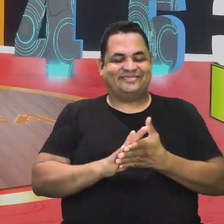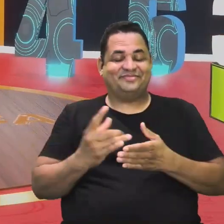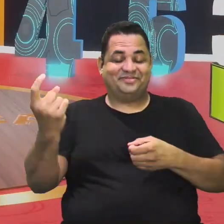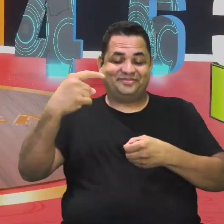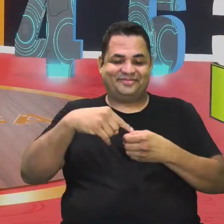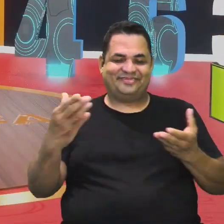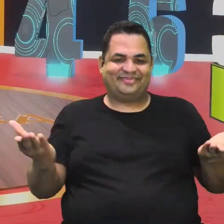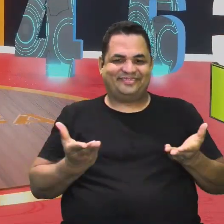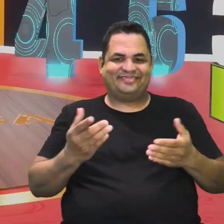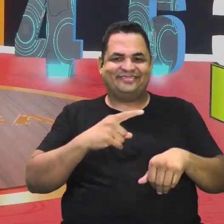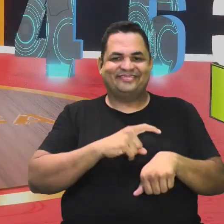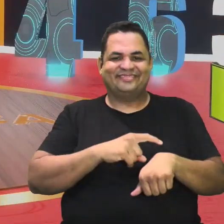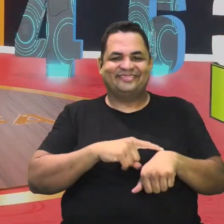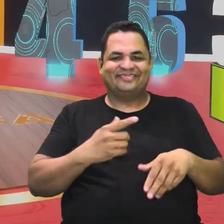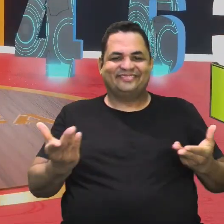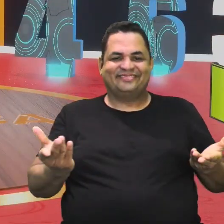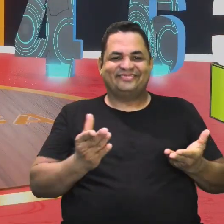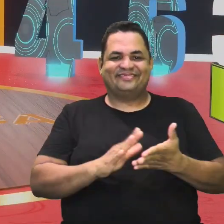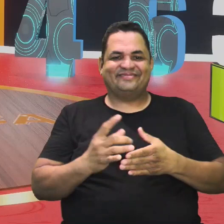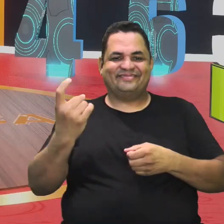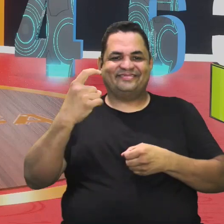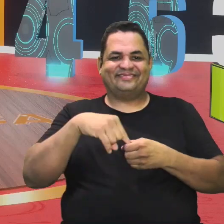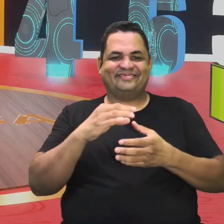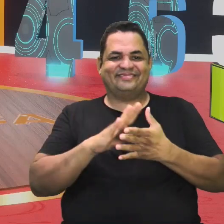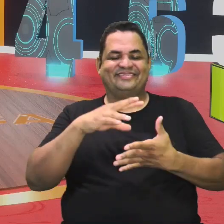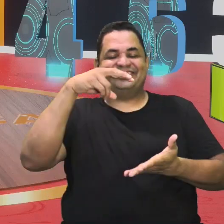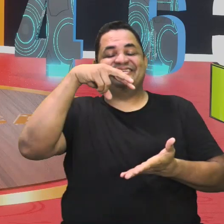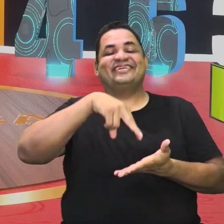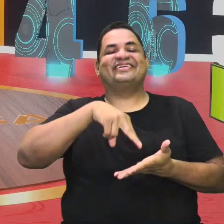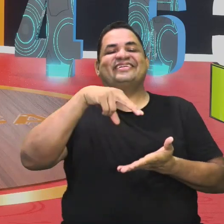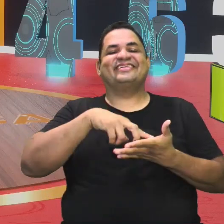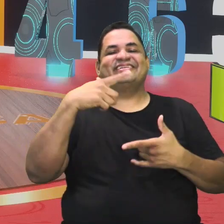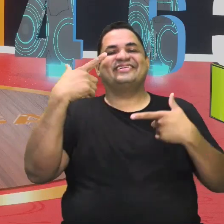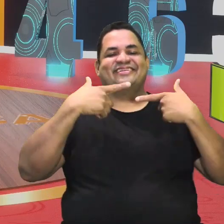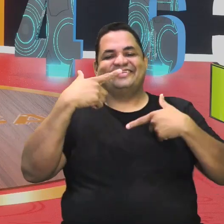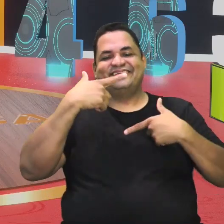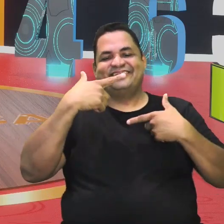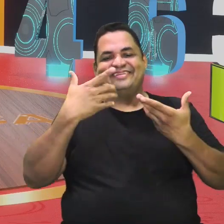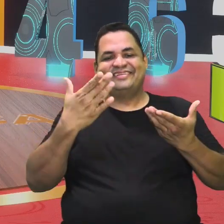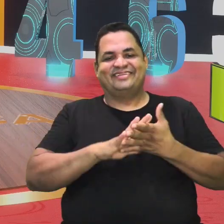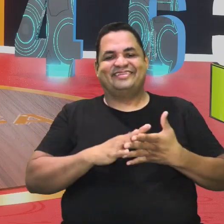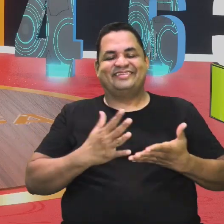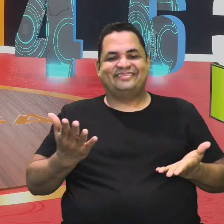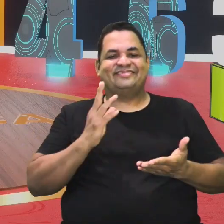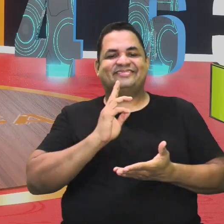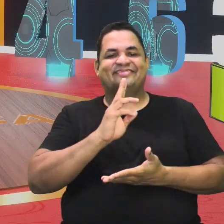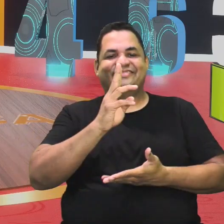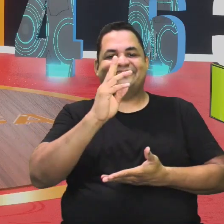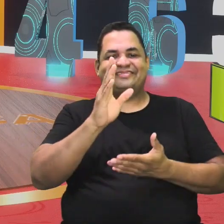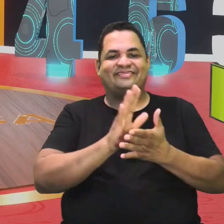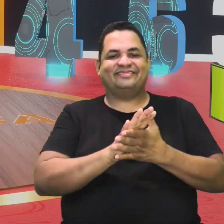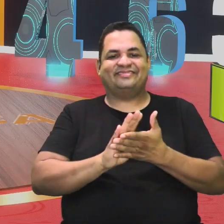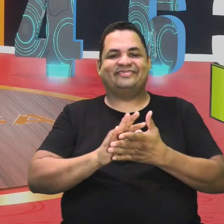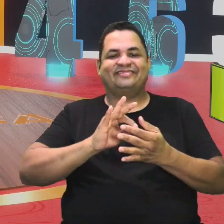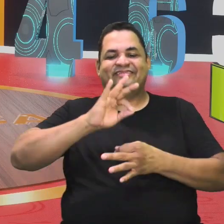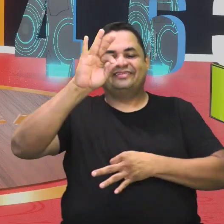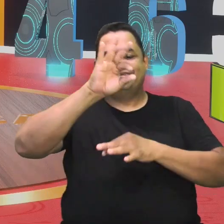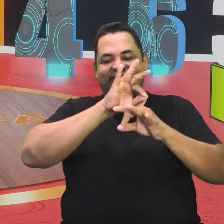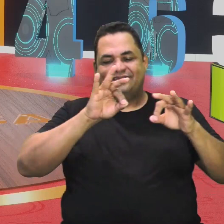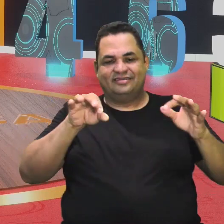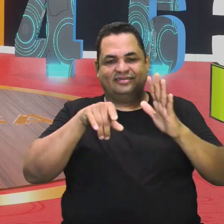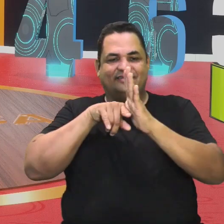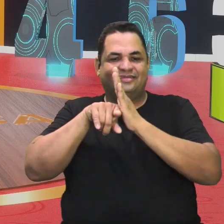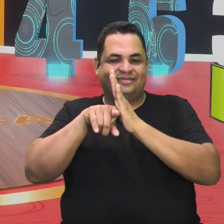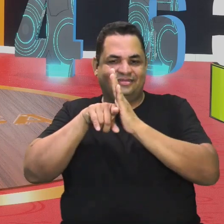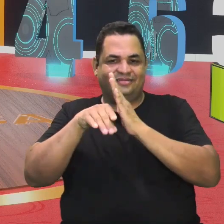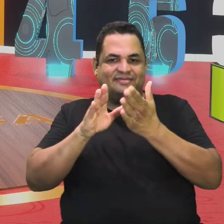de volta, né? Voltamos! Voltamos com muita alegria, muita animação, mas continuamos na geometria